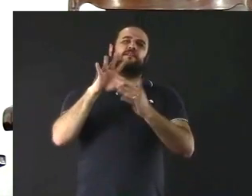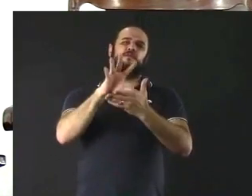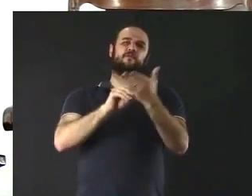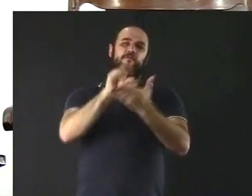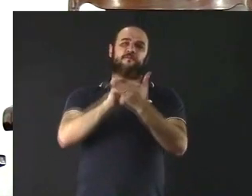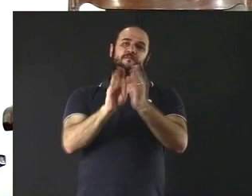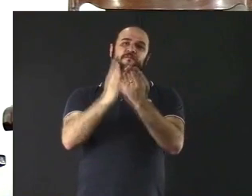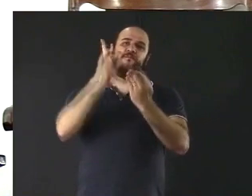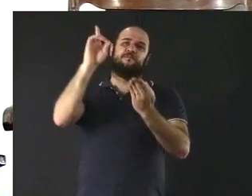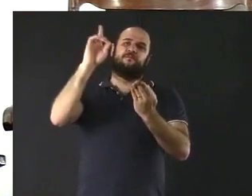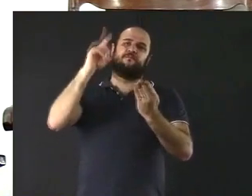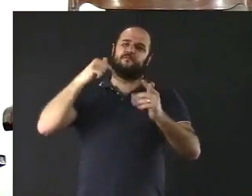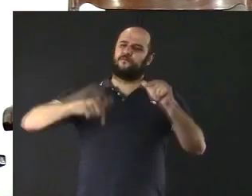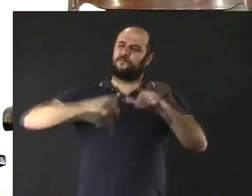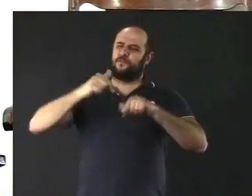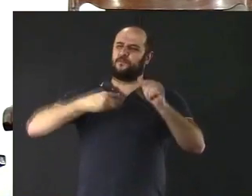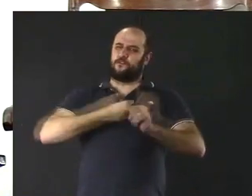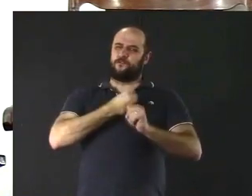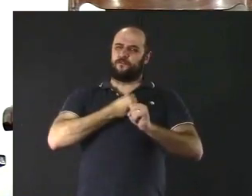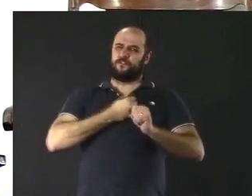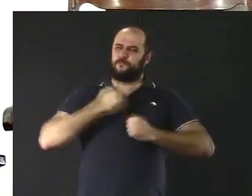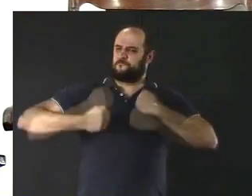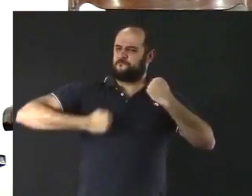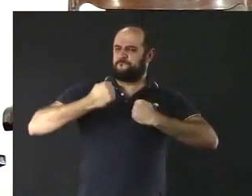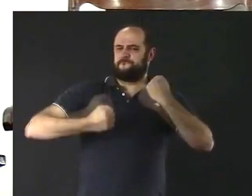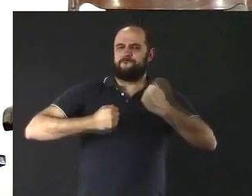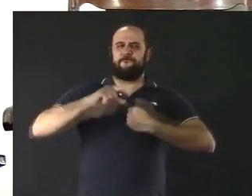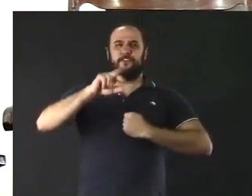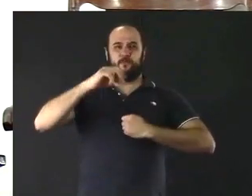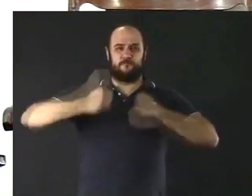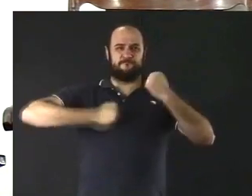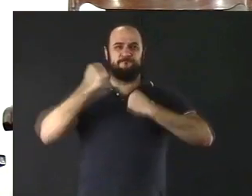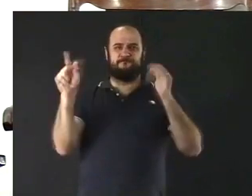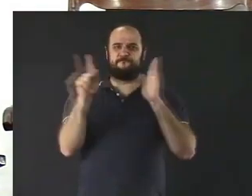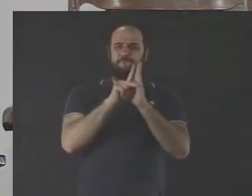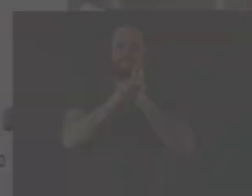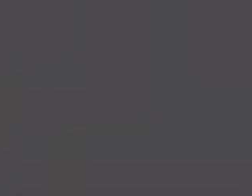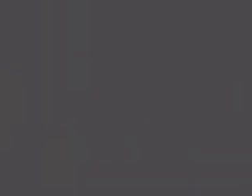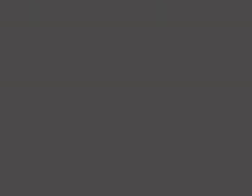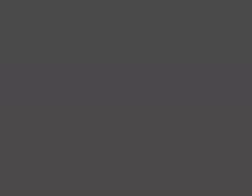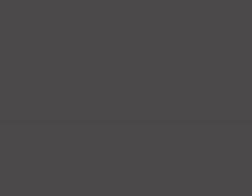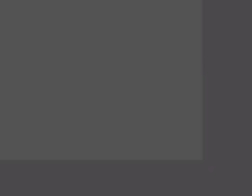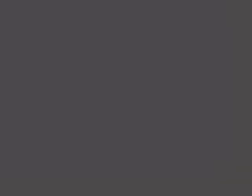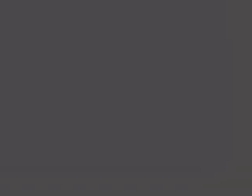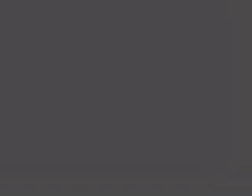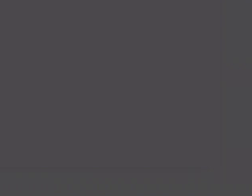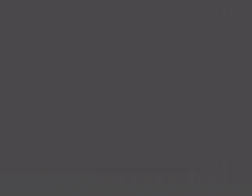Escritura, nessa grande maratona como atletas de Cristo Jesus.